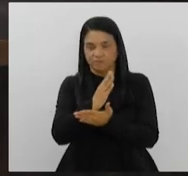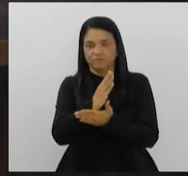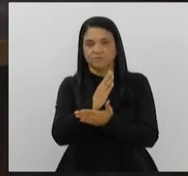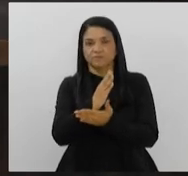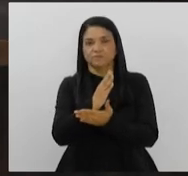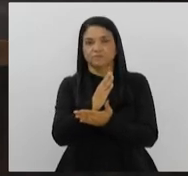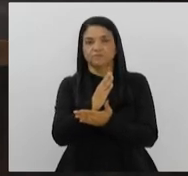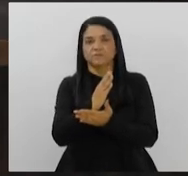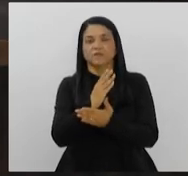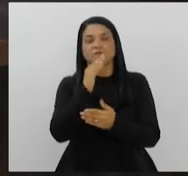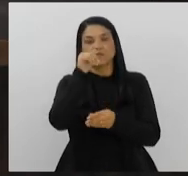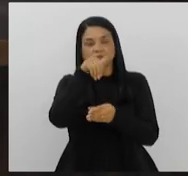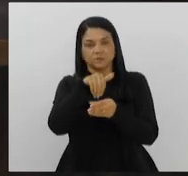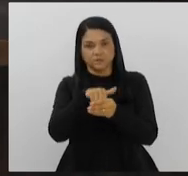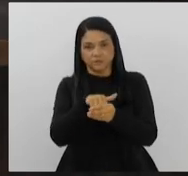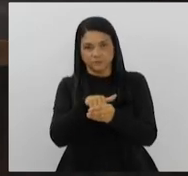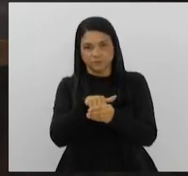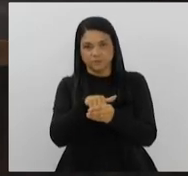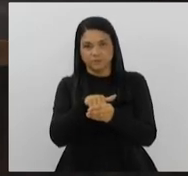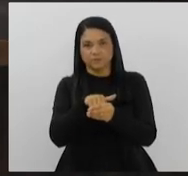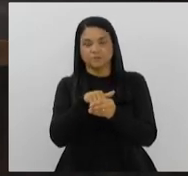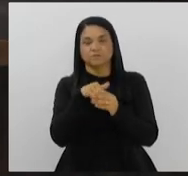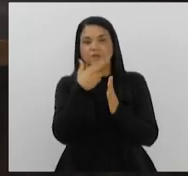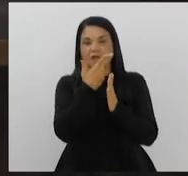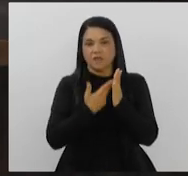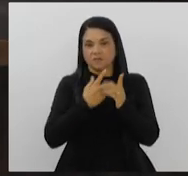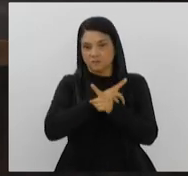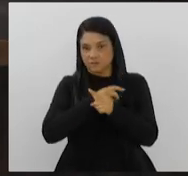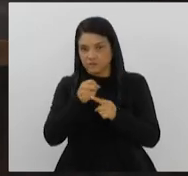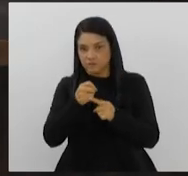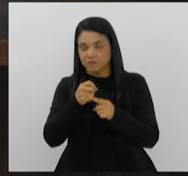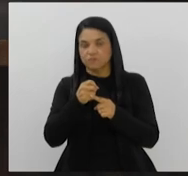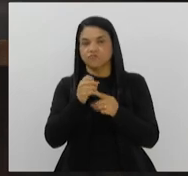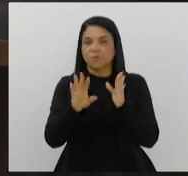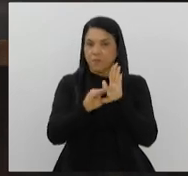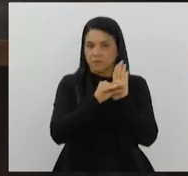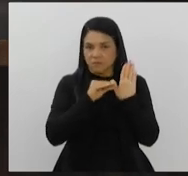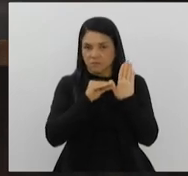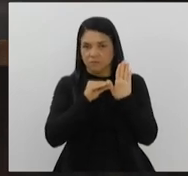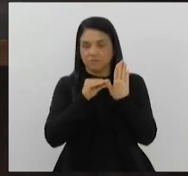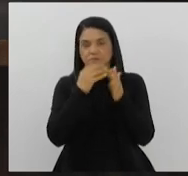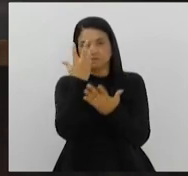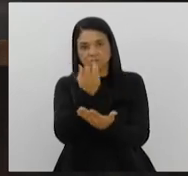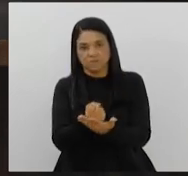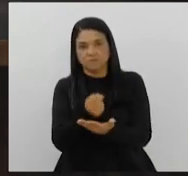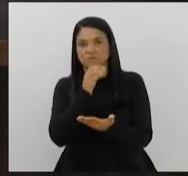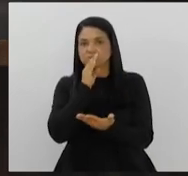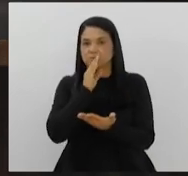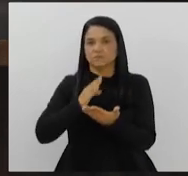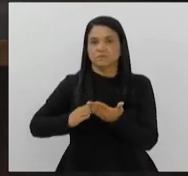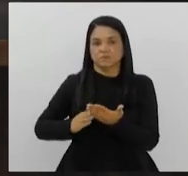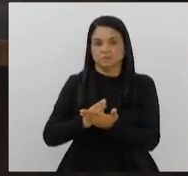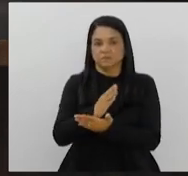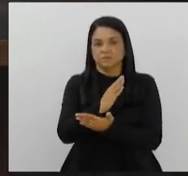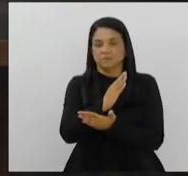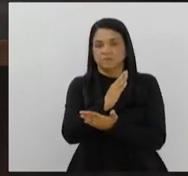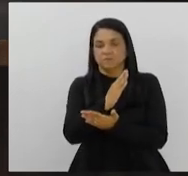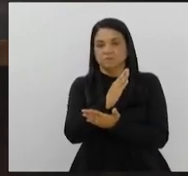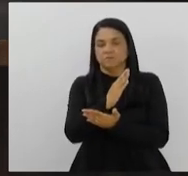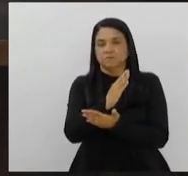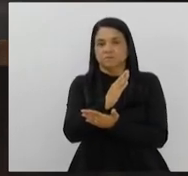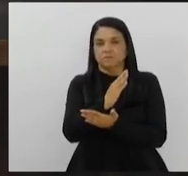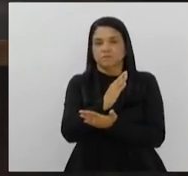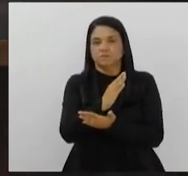aprovado. Em votação, a redação do vencido, assim emendado. Senhores que aprovam, permaneçam como